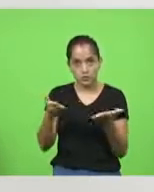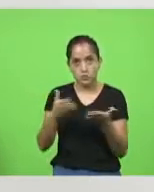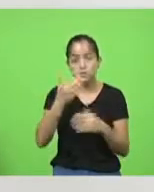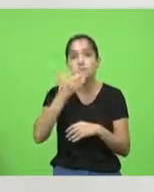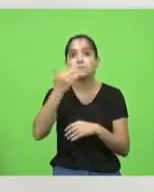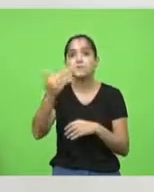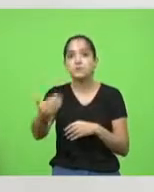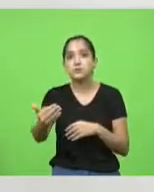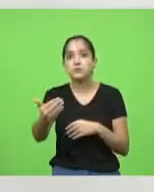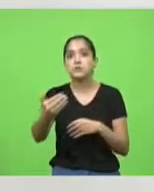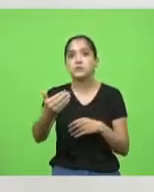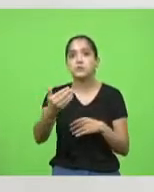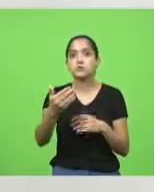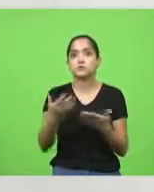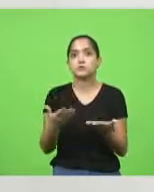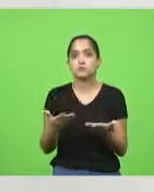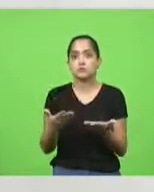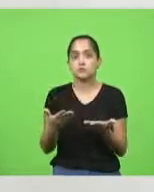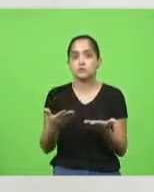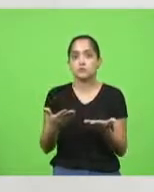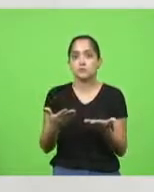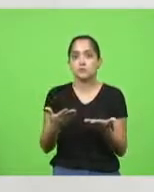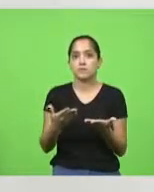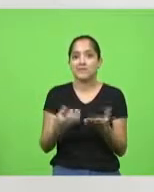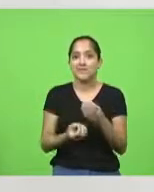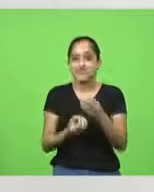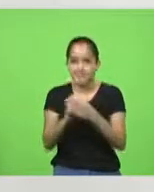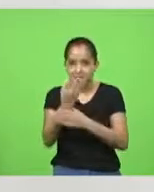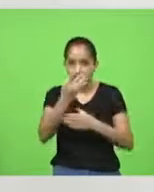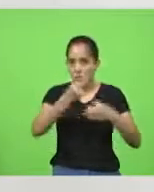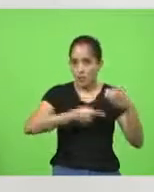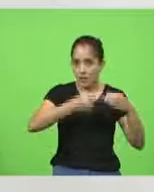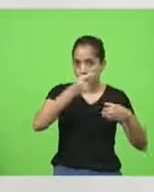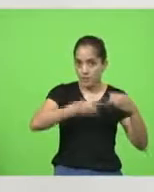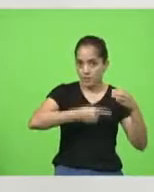pedido para Vossa Excelência criar uma comissão